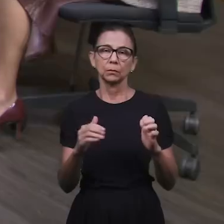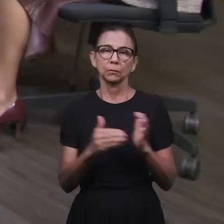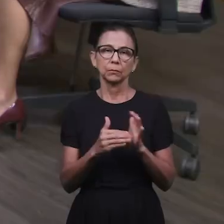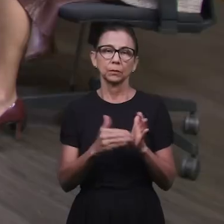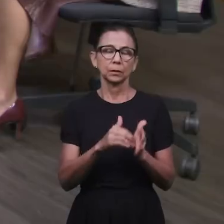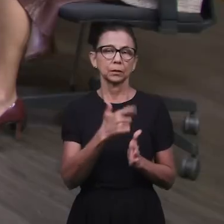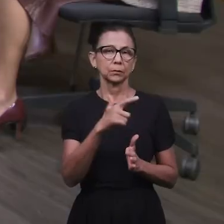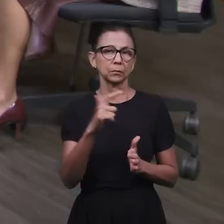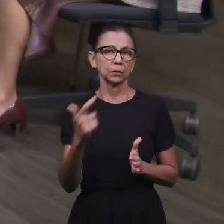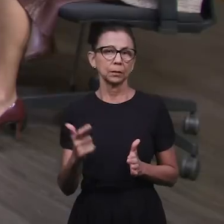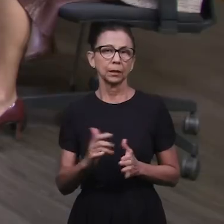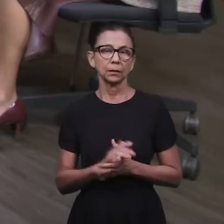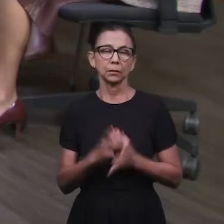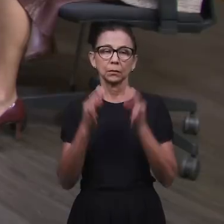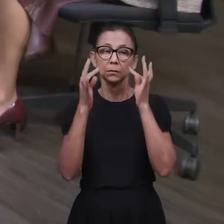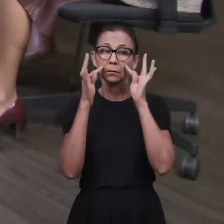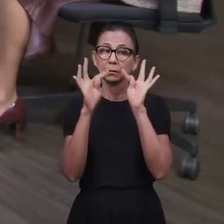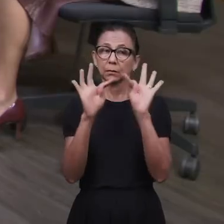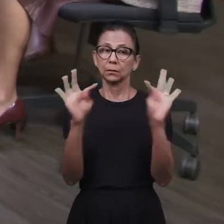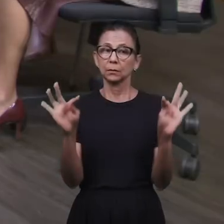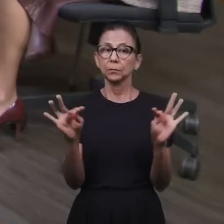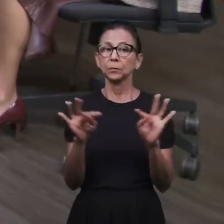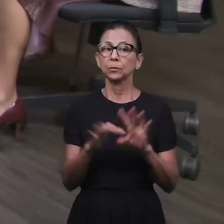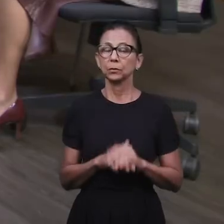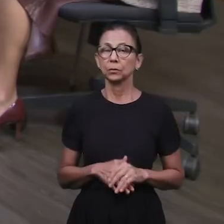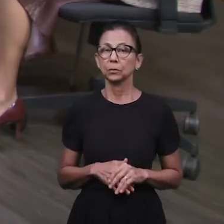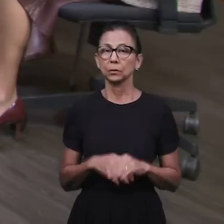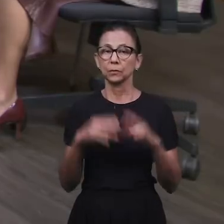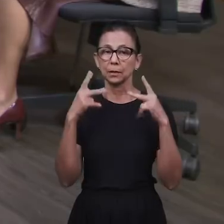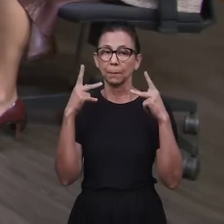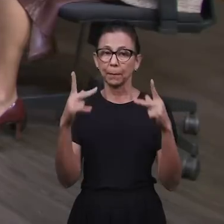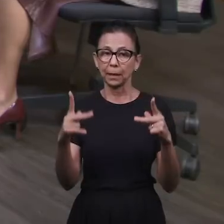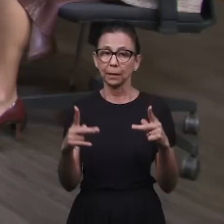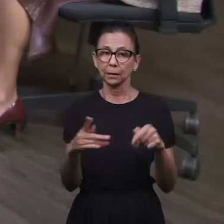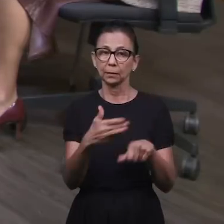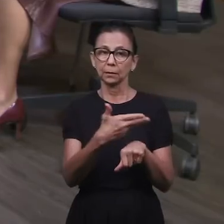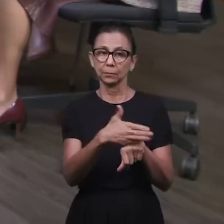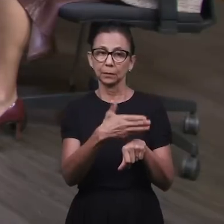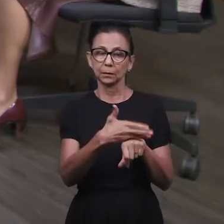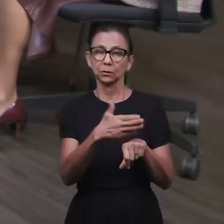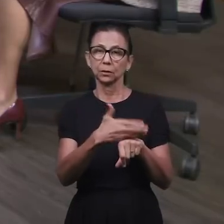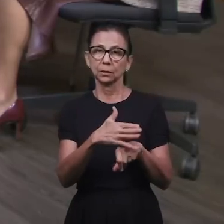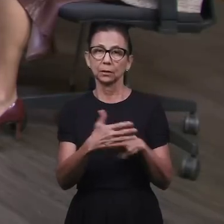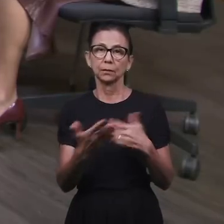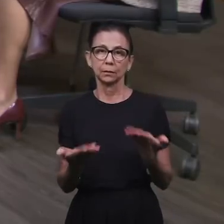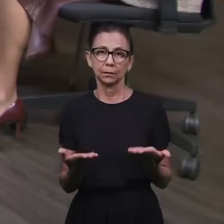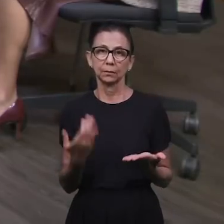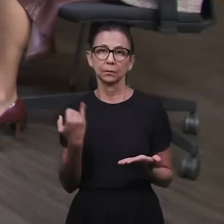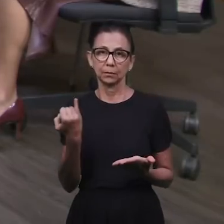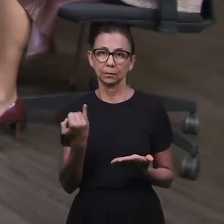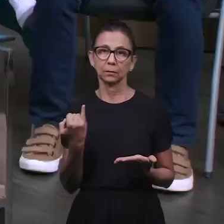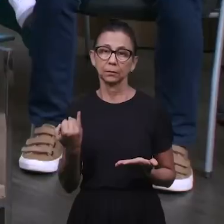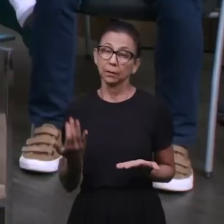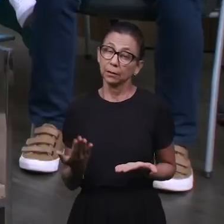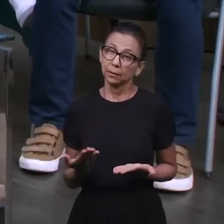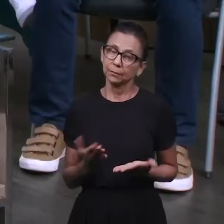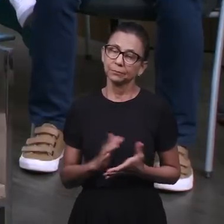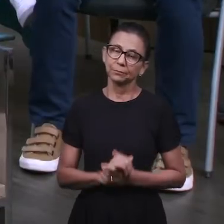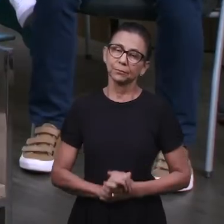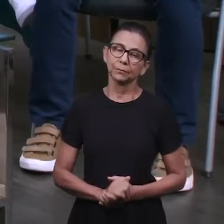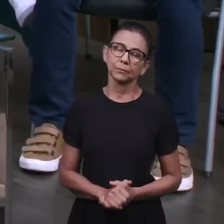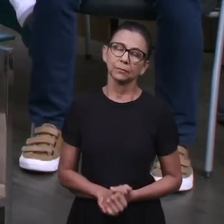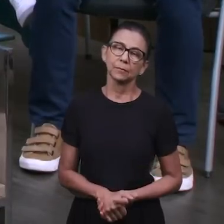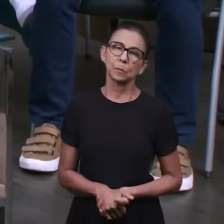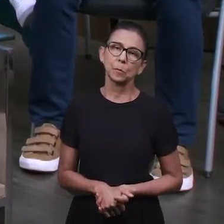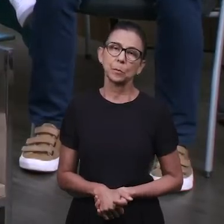pregando. Então, convém viver aquilo que vocês estão pregando, né?